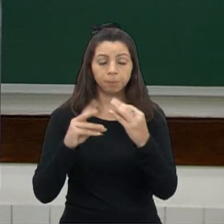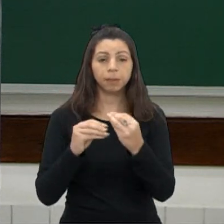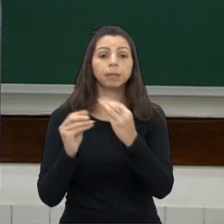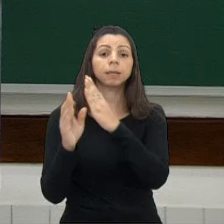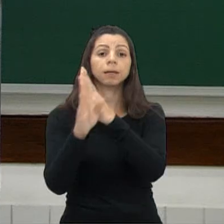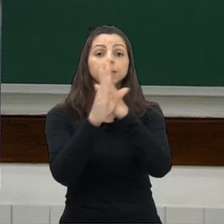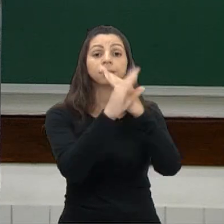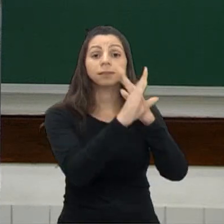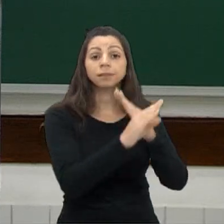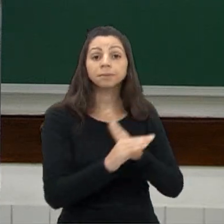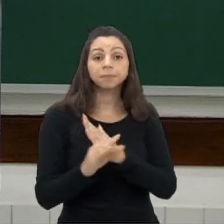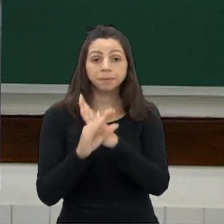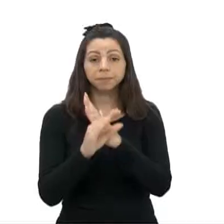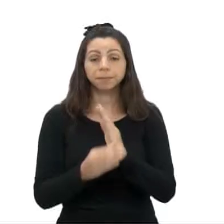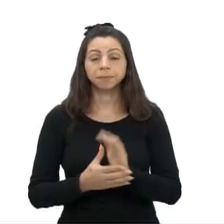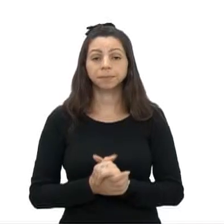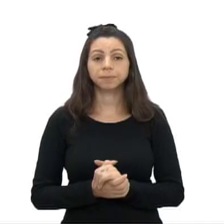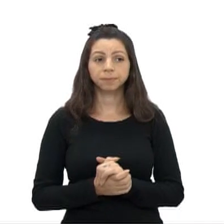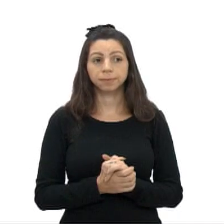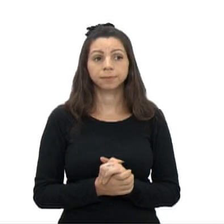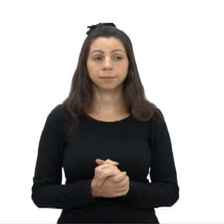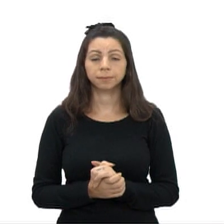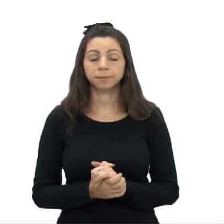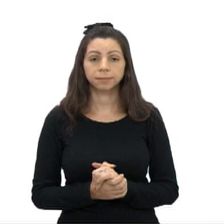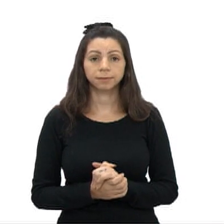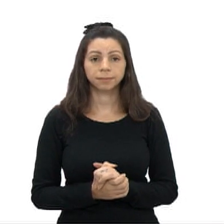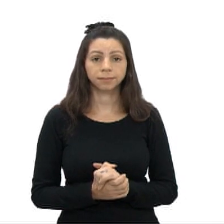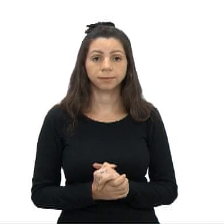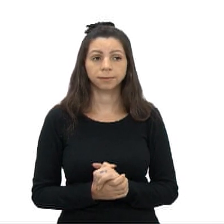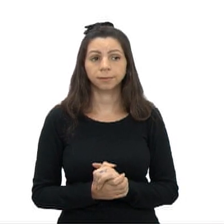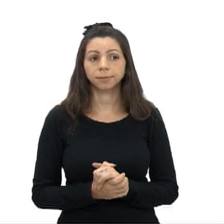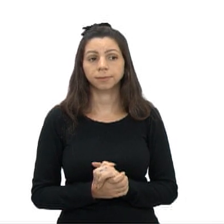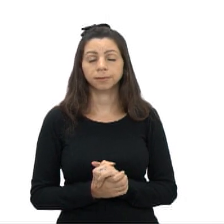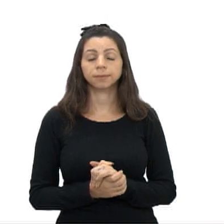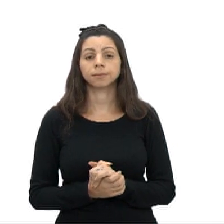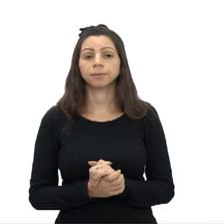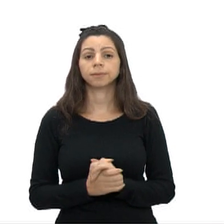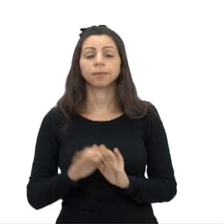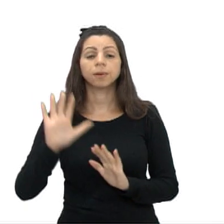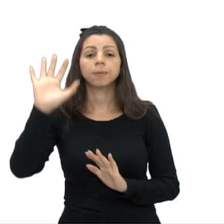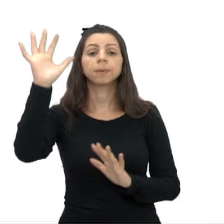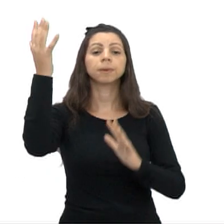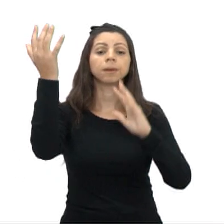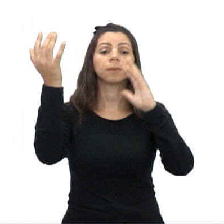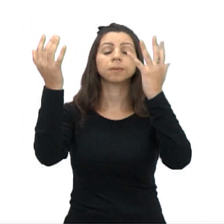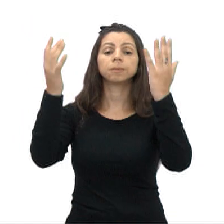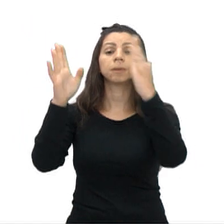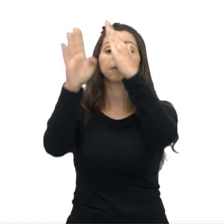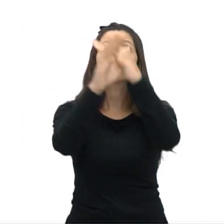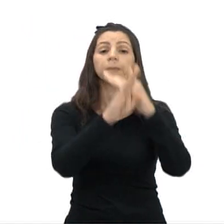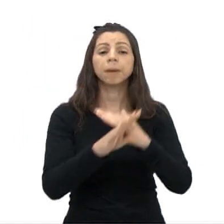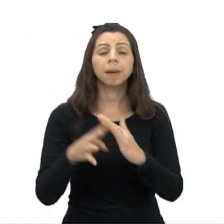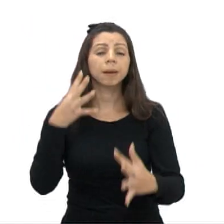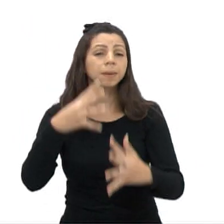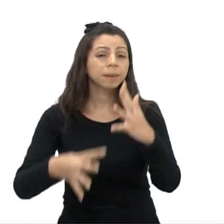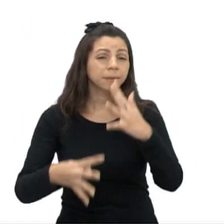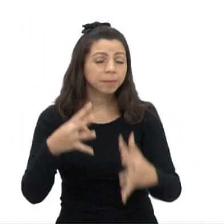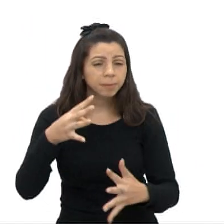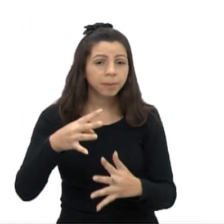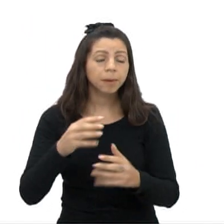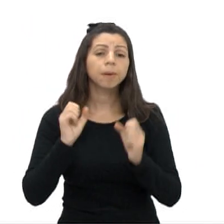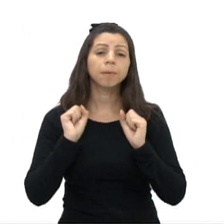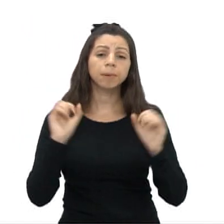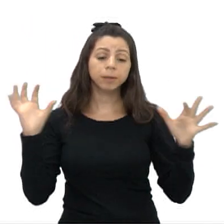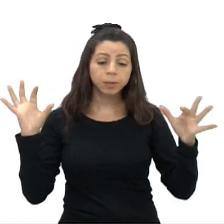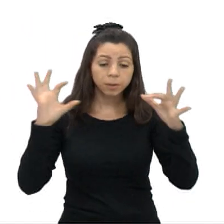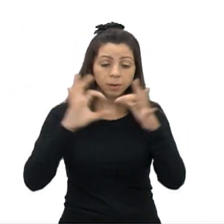atrapalhada. Veja comigo. Os acontecimentos atrapalhados podem estar ligados ao fato